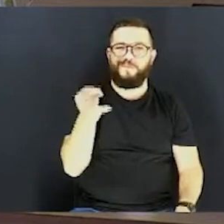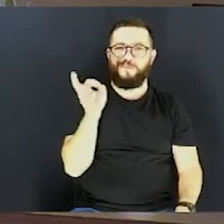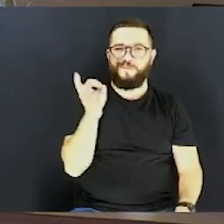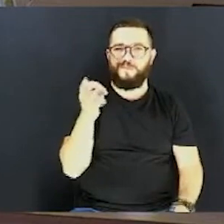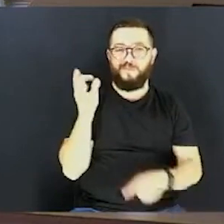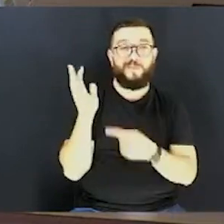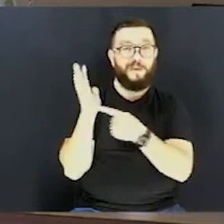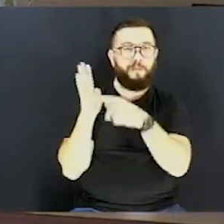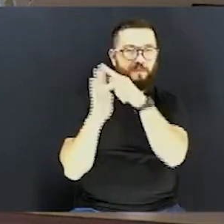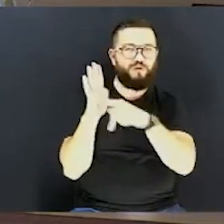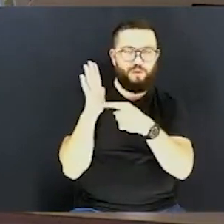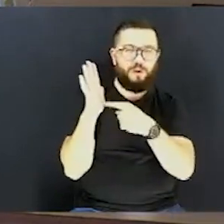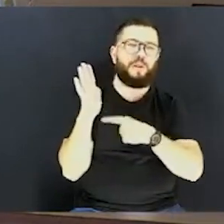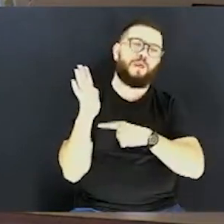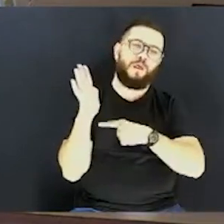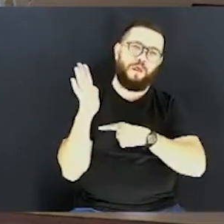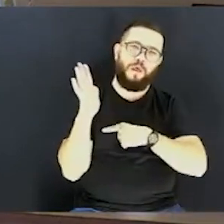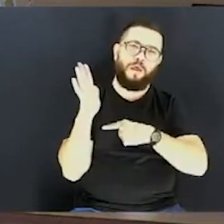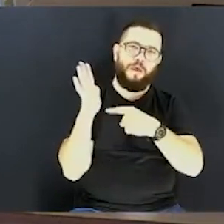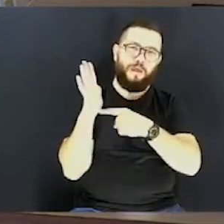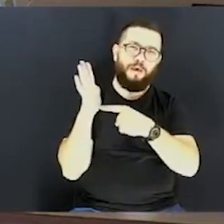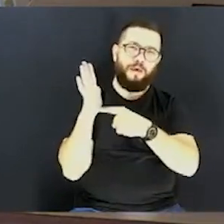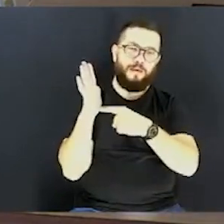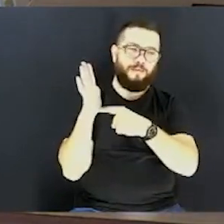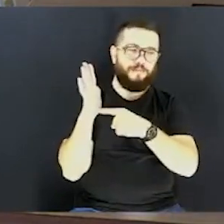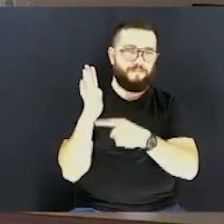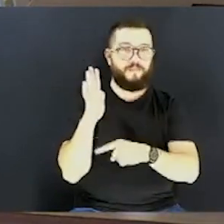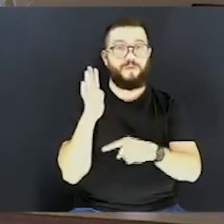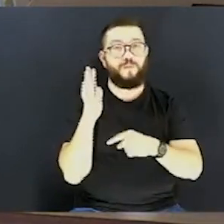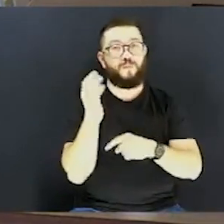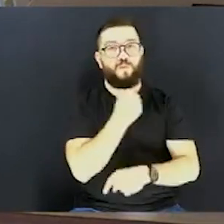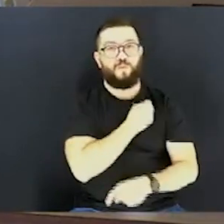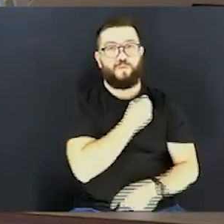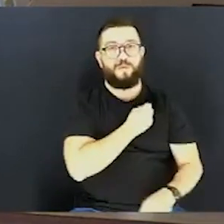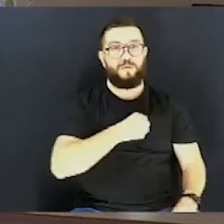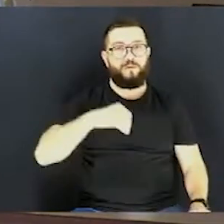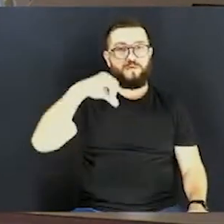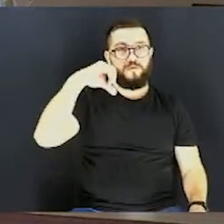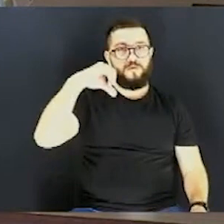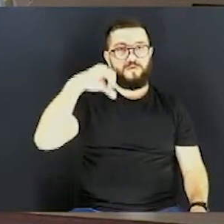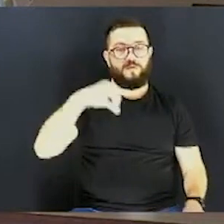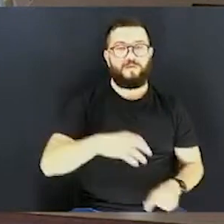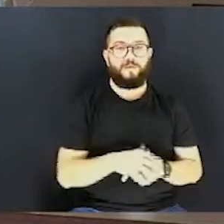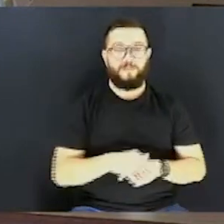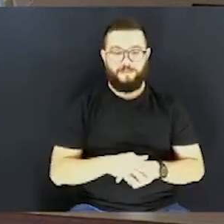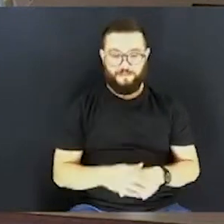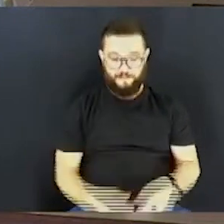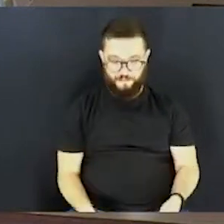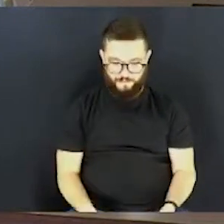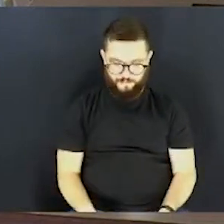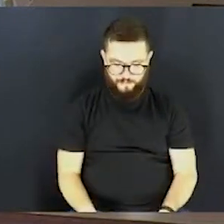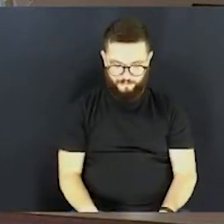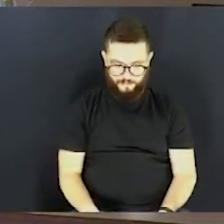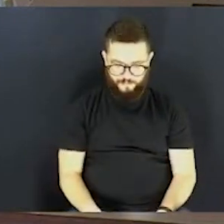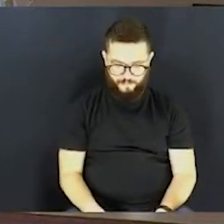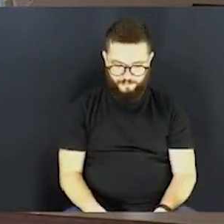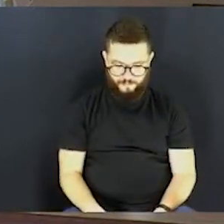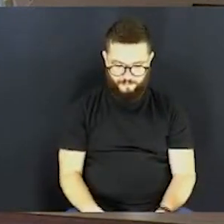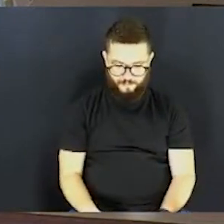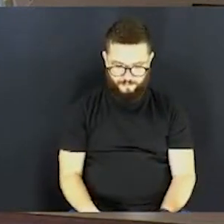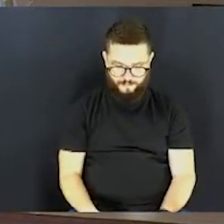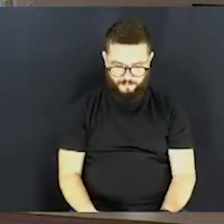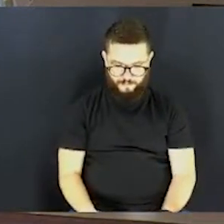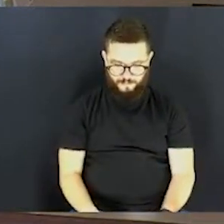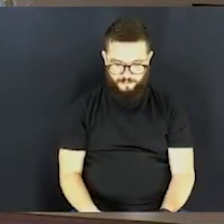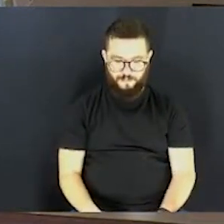municipal. Com relação ao eixo número 9, a criança e o direito à proteção. Tem como meta garantir a proteção integral das crianças